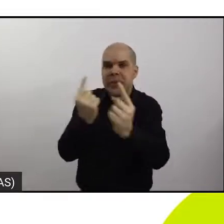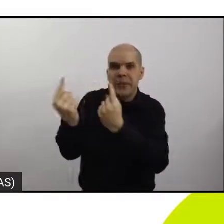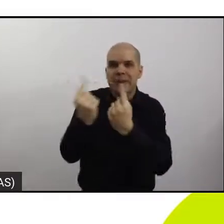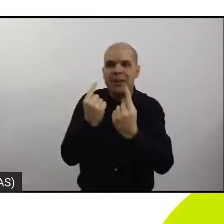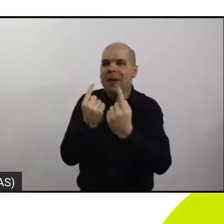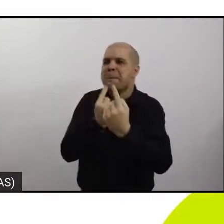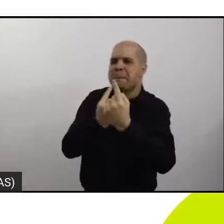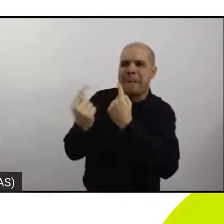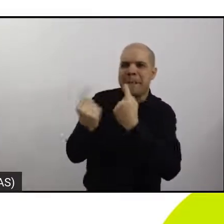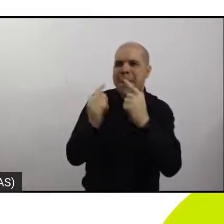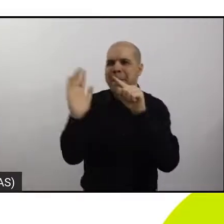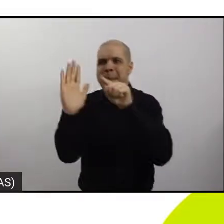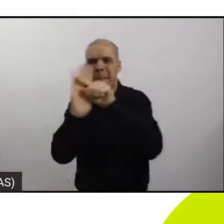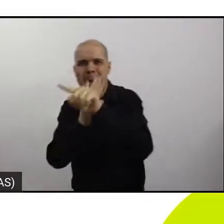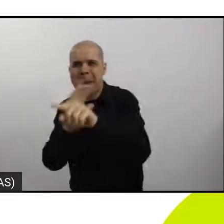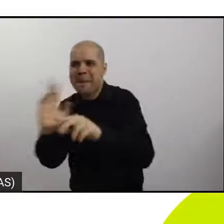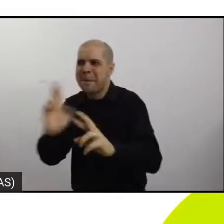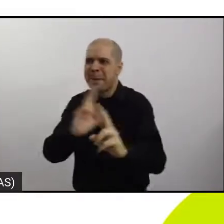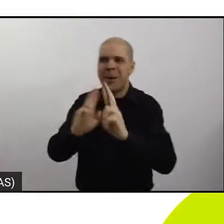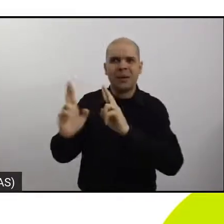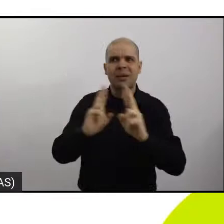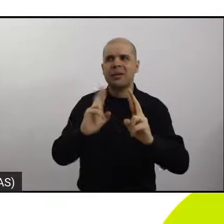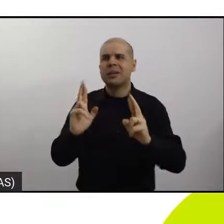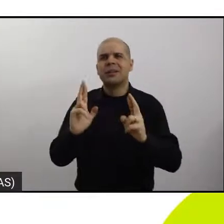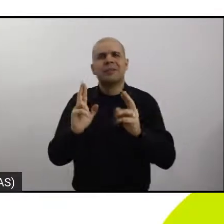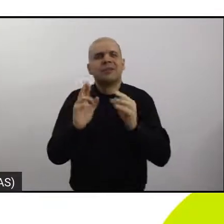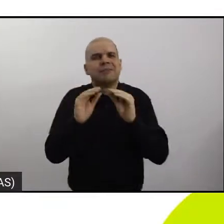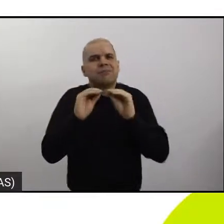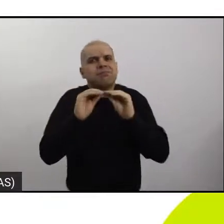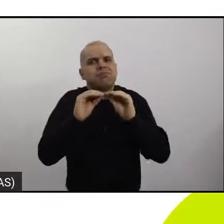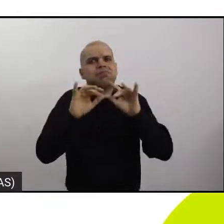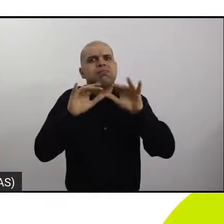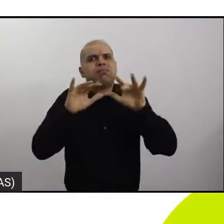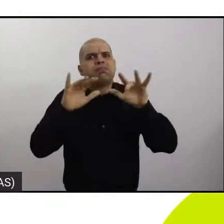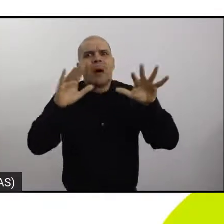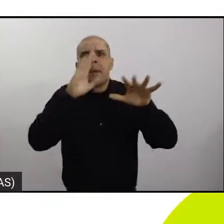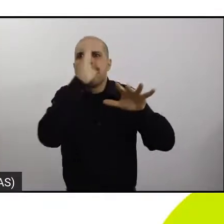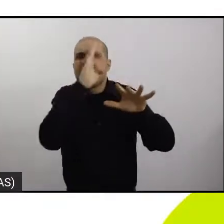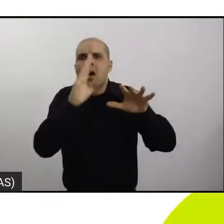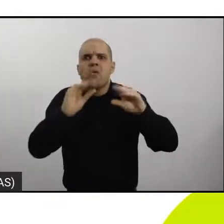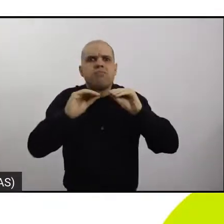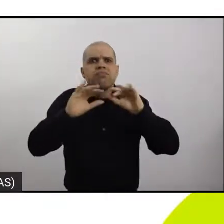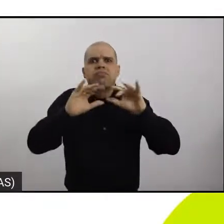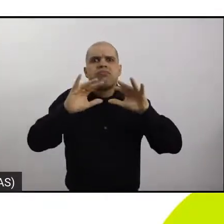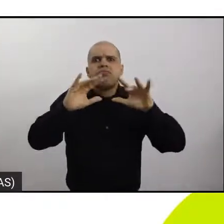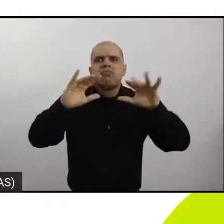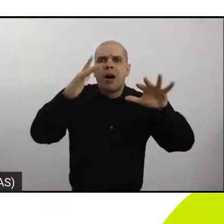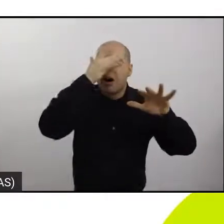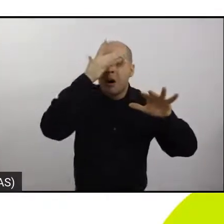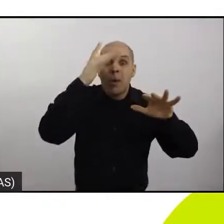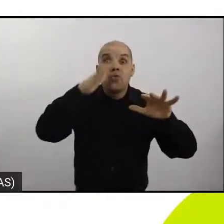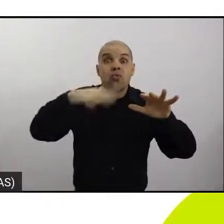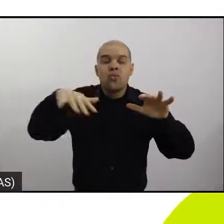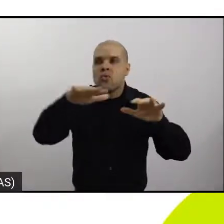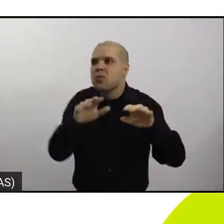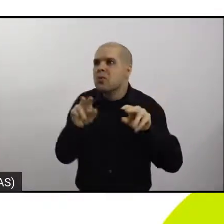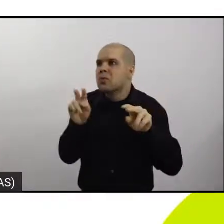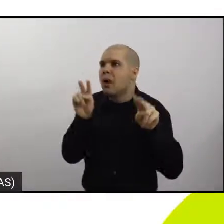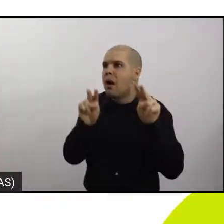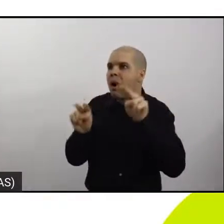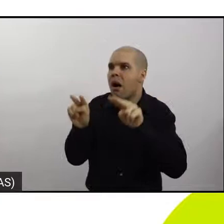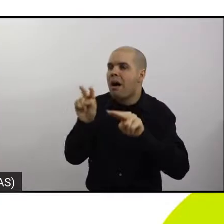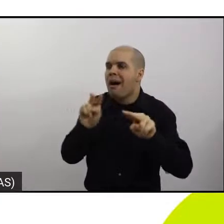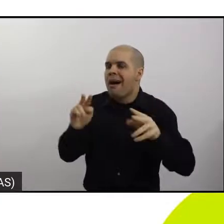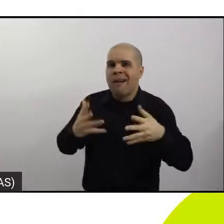para videoarte, então, aqui no Brasil. E então, eu estou muito feliz. E hoje eu estou com uma pessoa